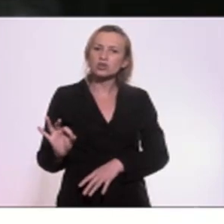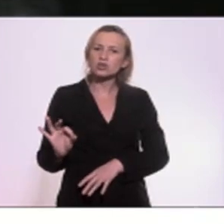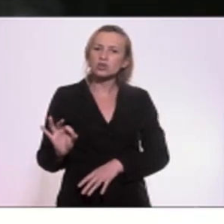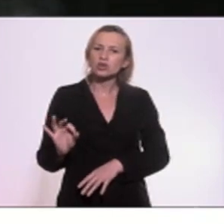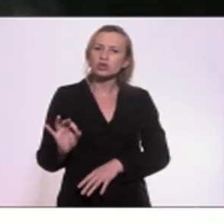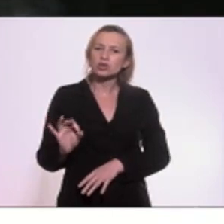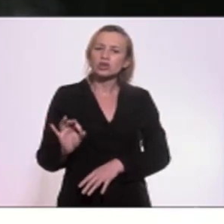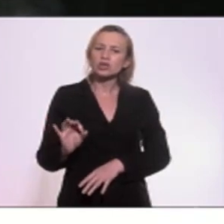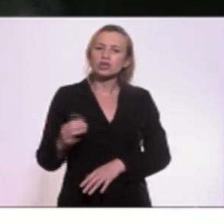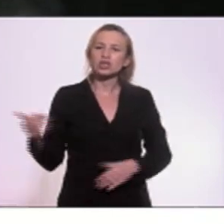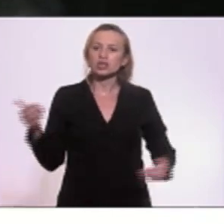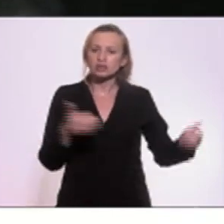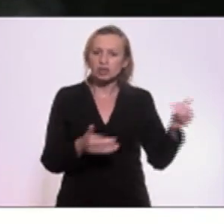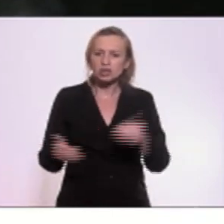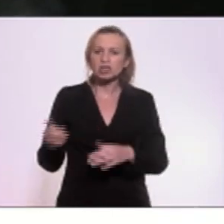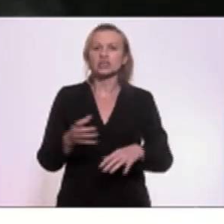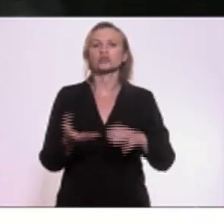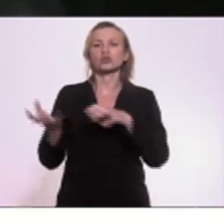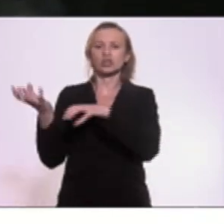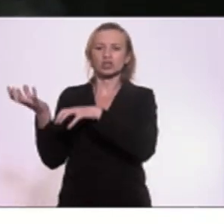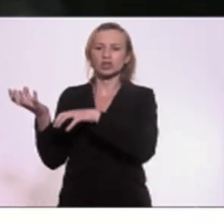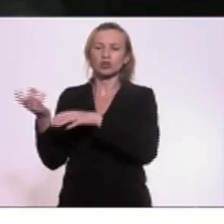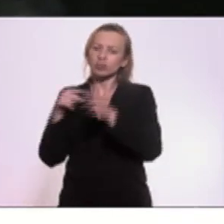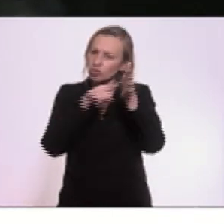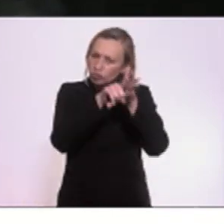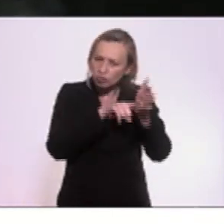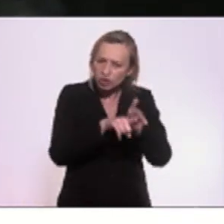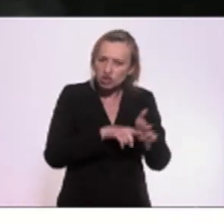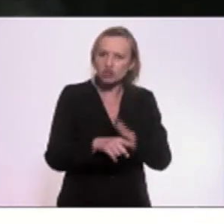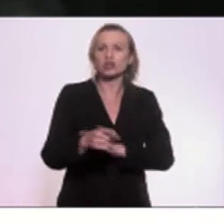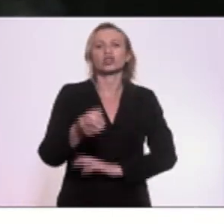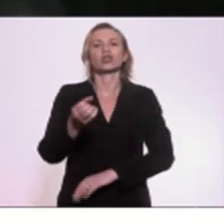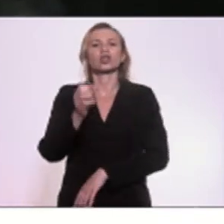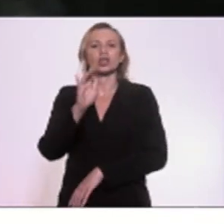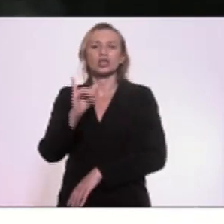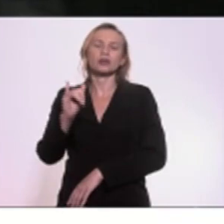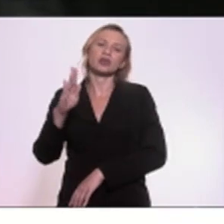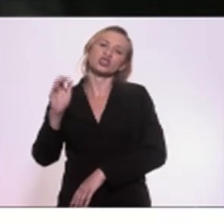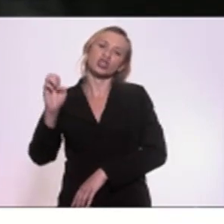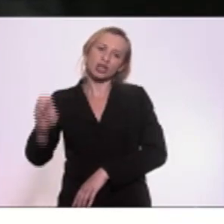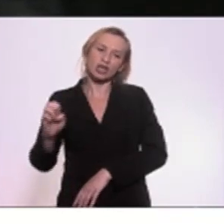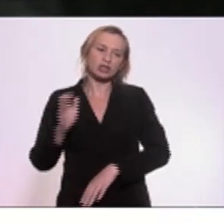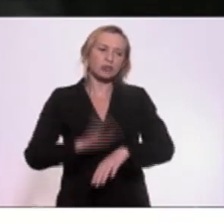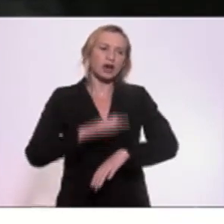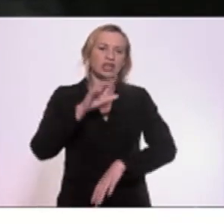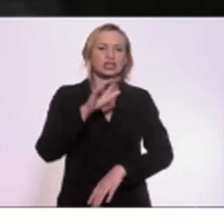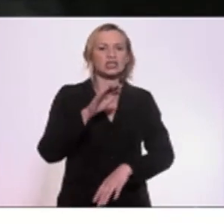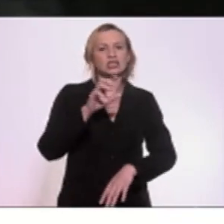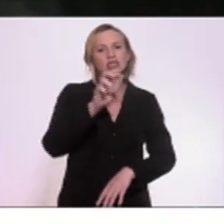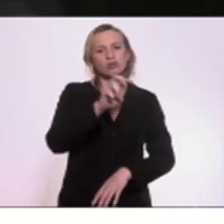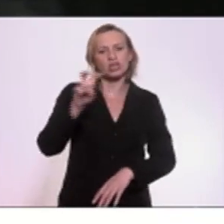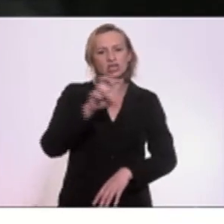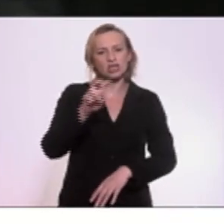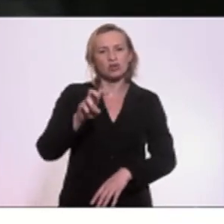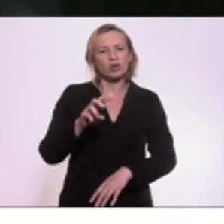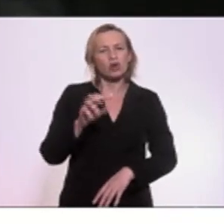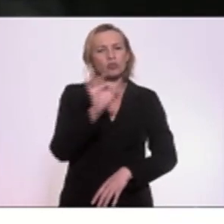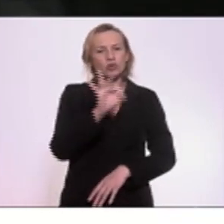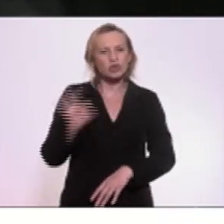Congresso Nacional, quando olhamos a pesquisa do IBGE, que temos mais de 55%,